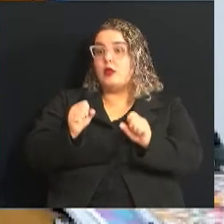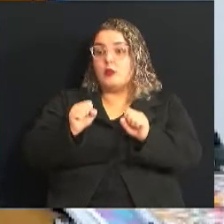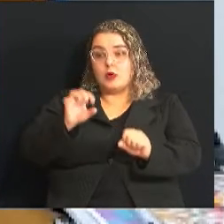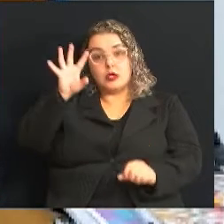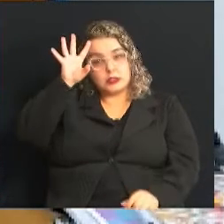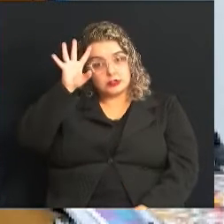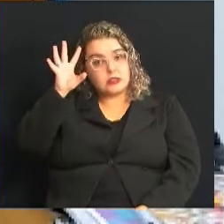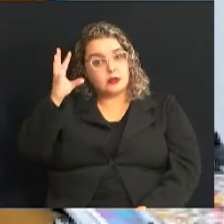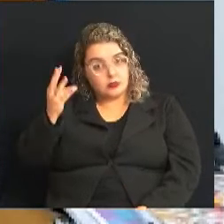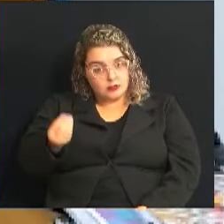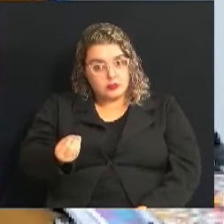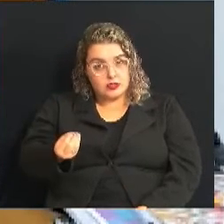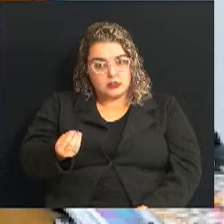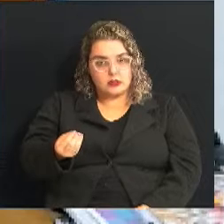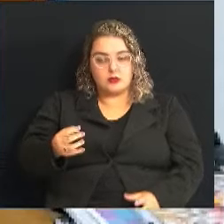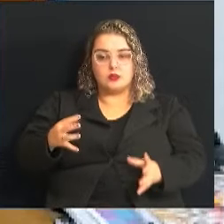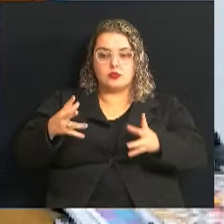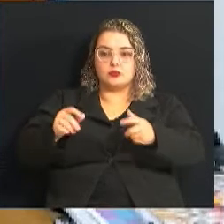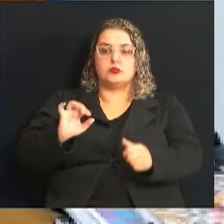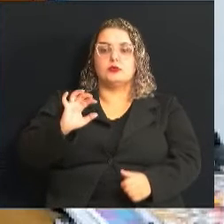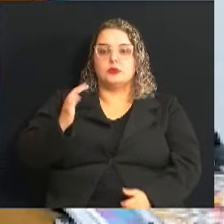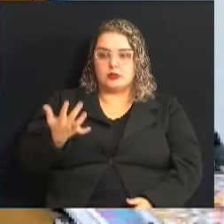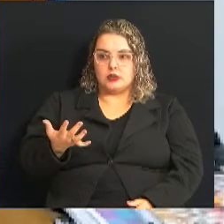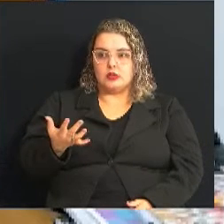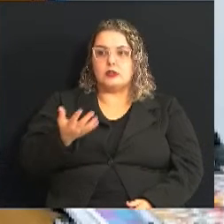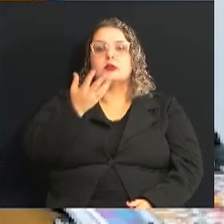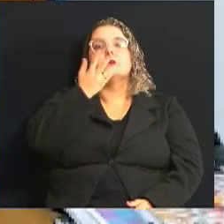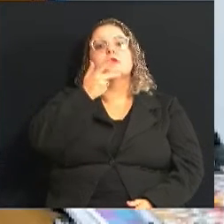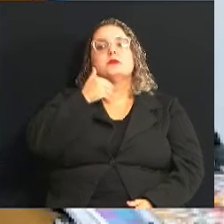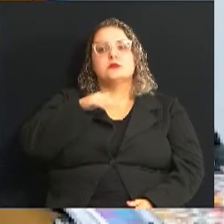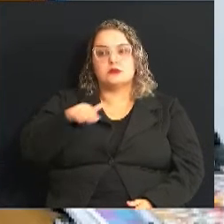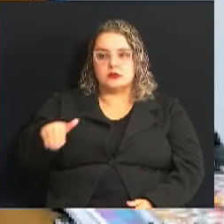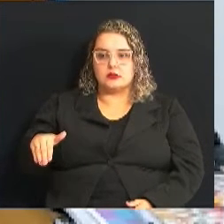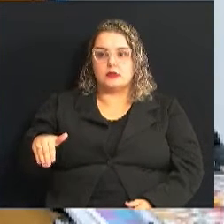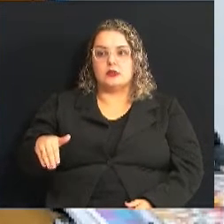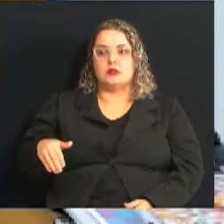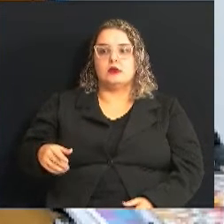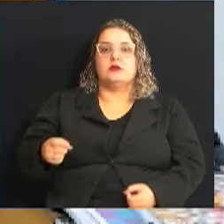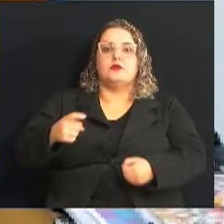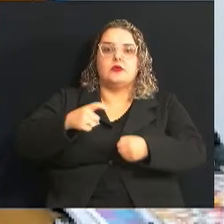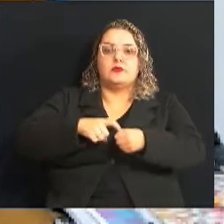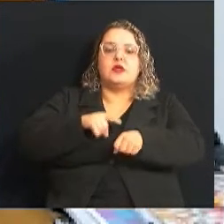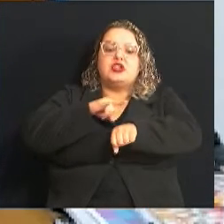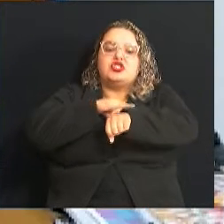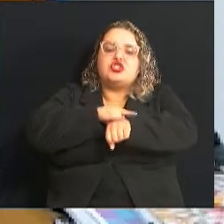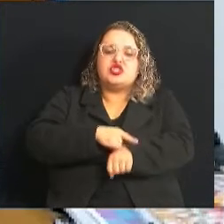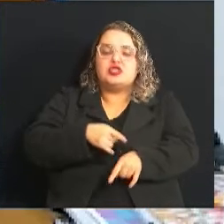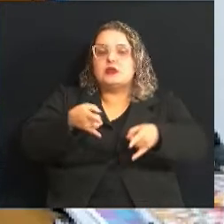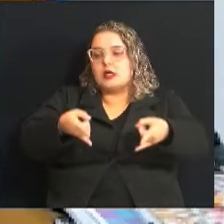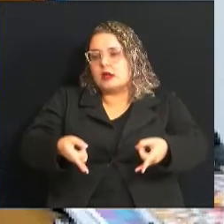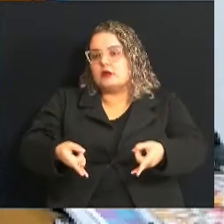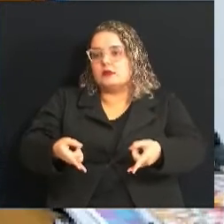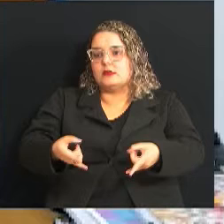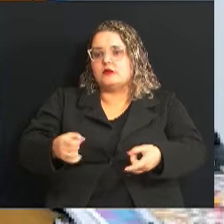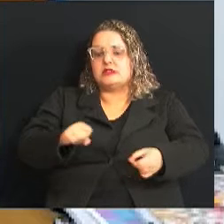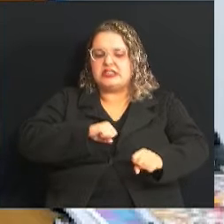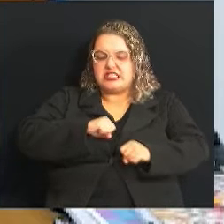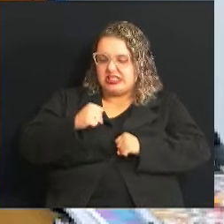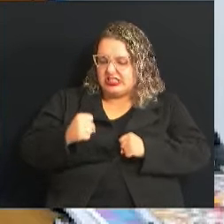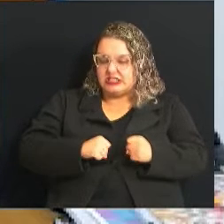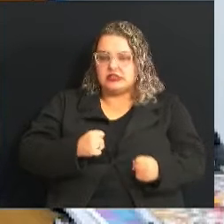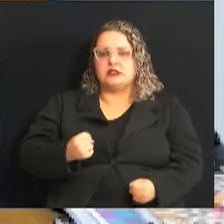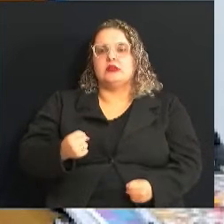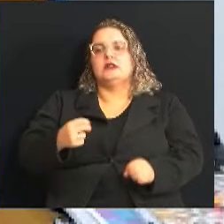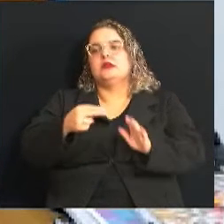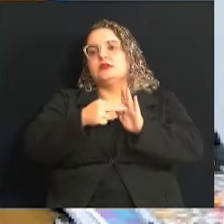com relação a isso. Às vezes tem criança que volta a fazer xixi, que fica agressiva com relação às notas,